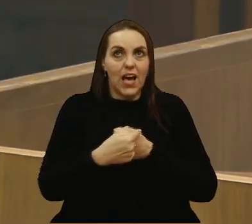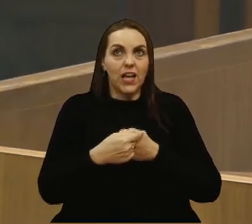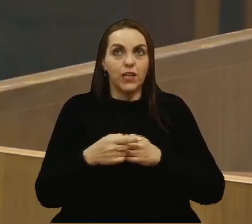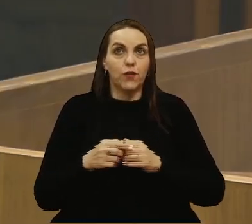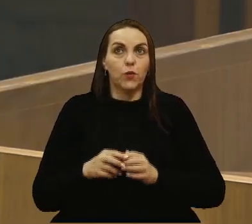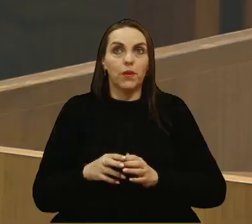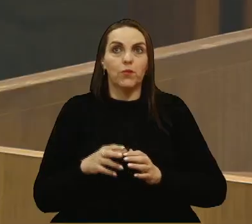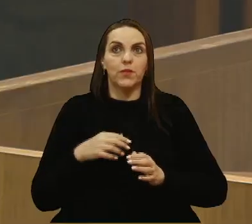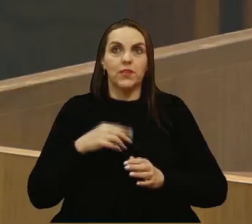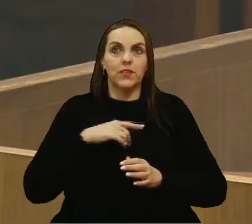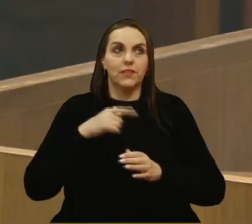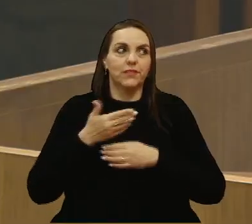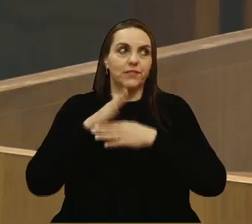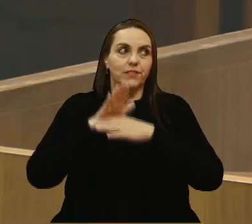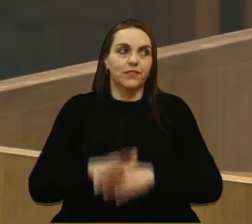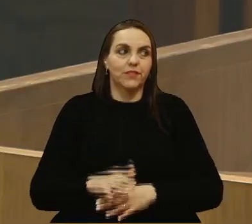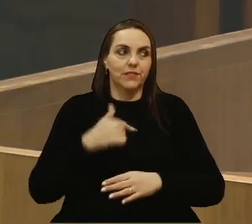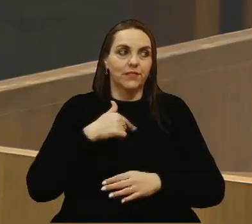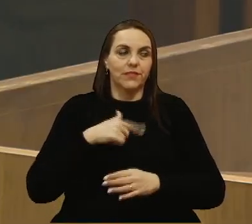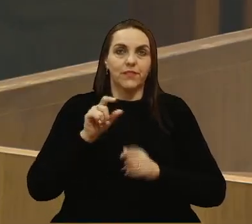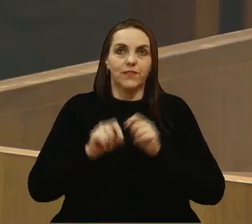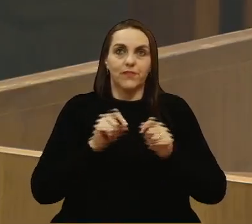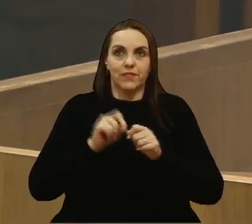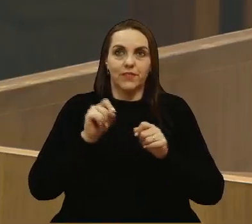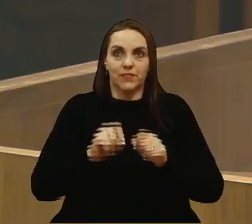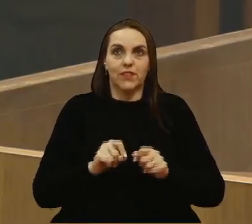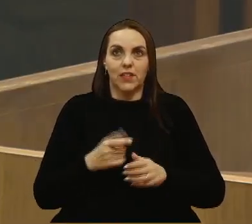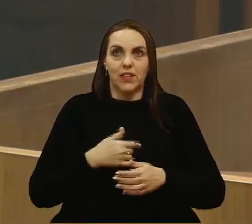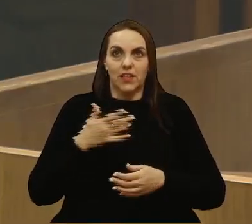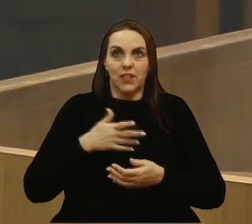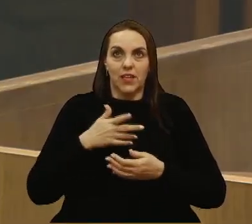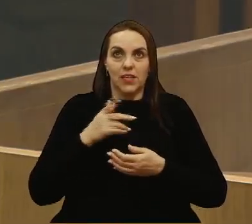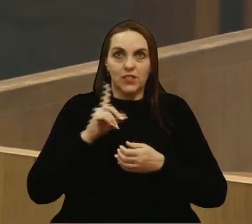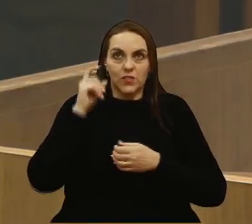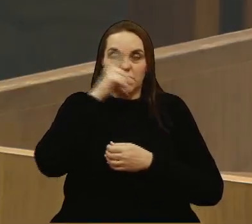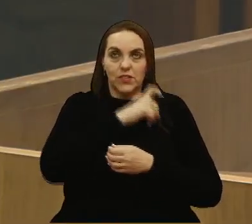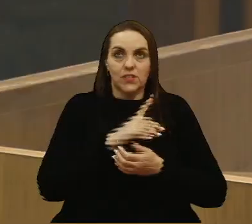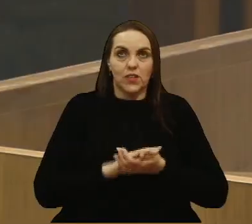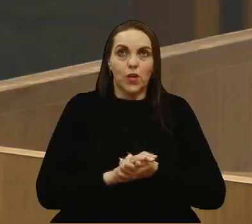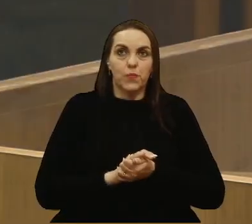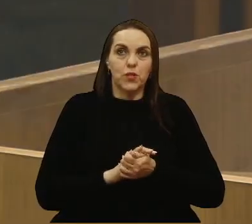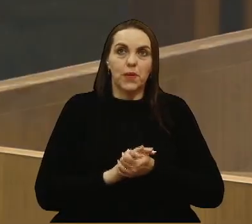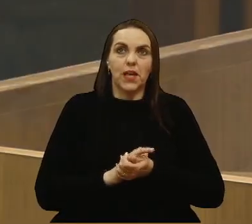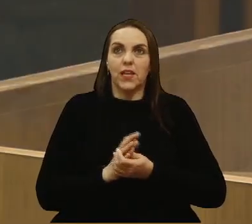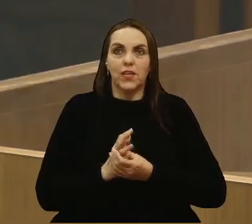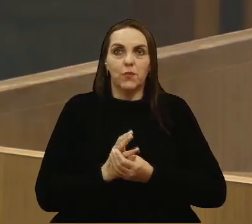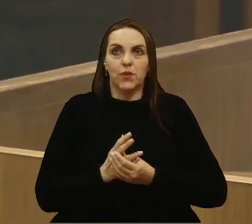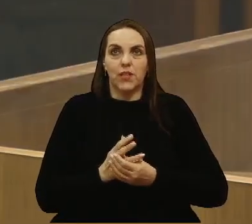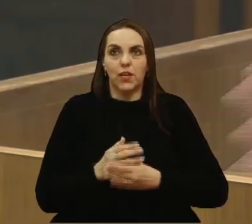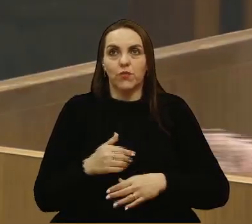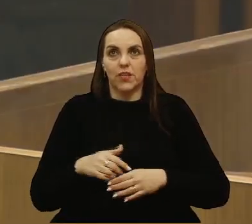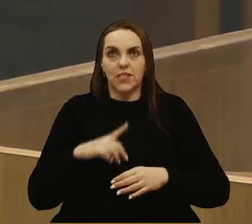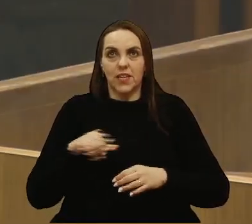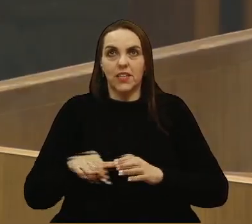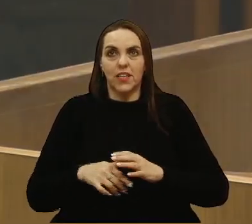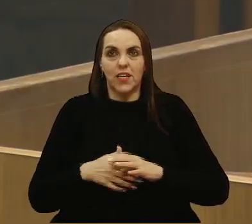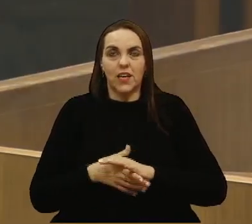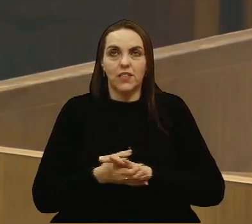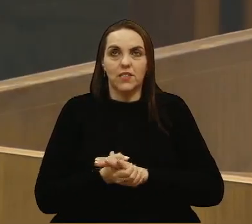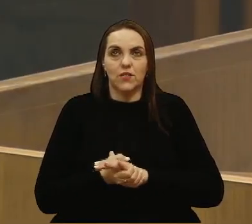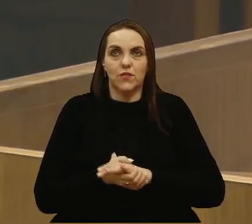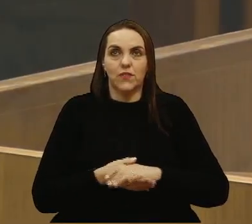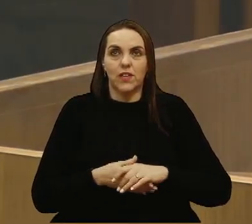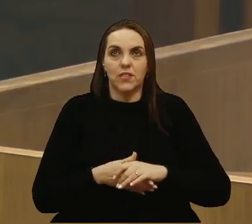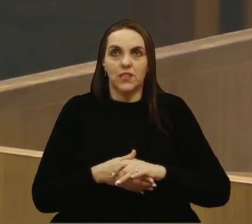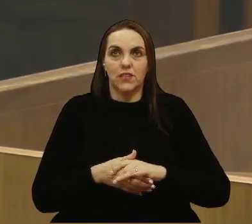se o governo não ajuda, nós vamos fazer o quê, vereador Libardi? É difícil. E aí, o senhor bem comentou, até o Mauro Pereira elogiou. Eu não faço isso, mas o vereador